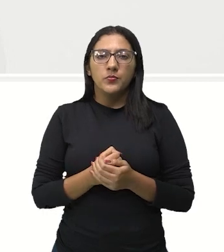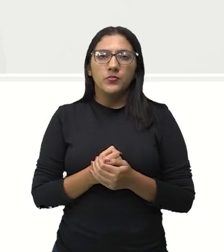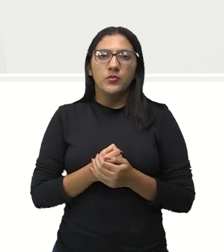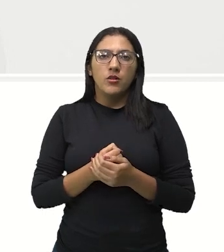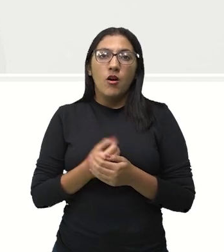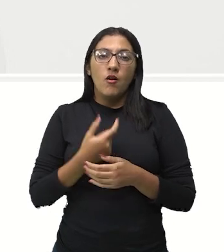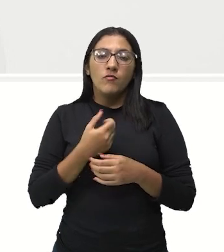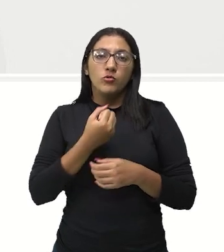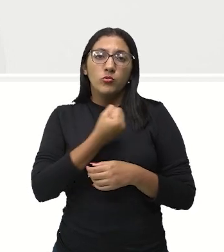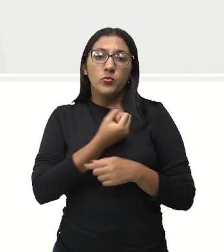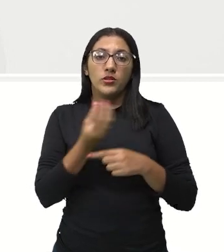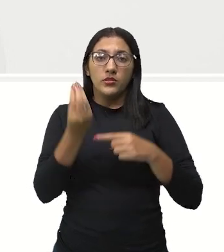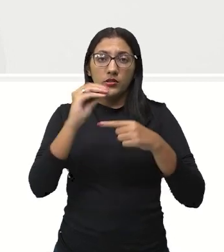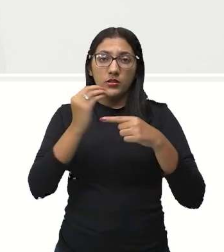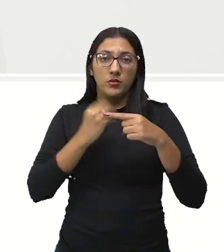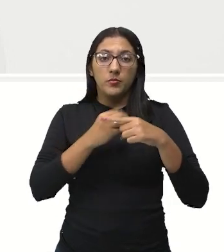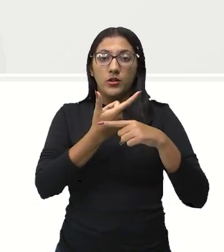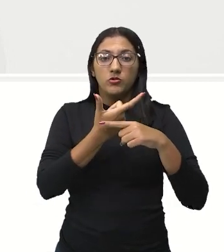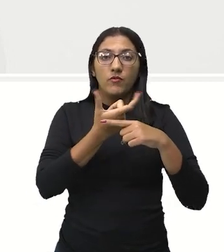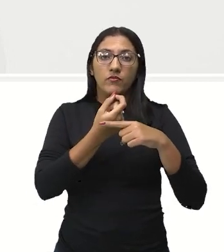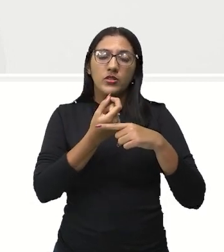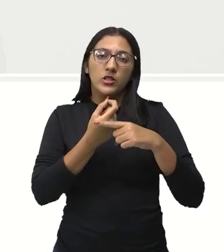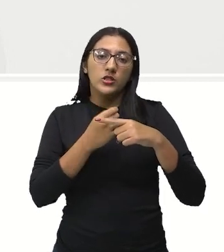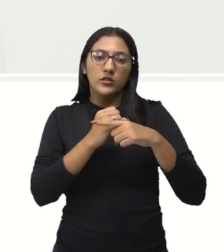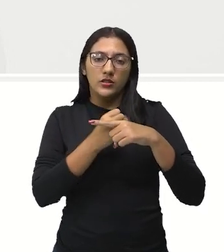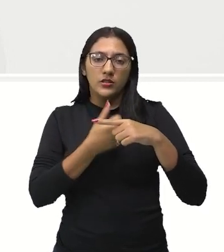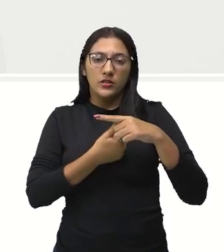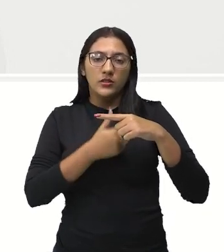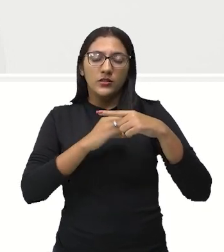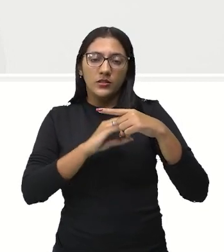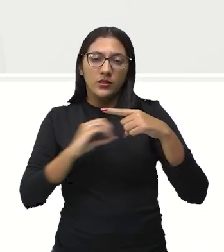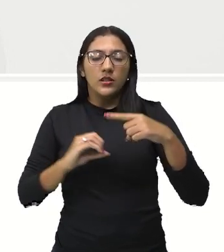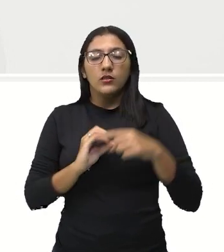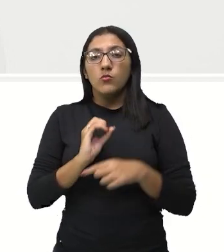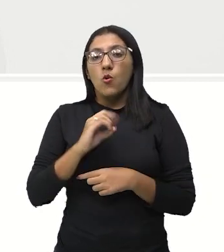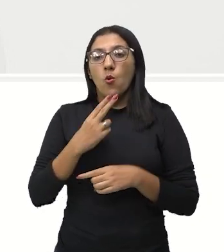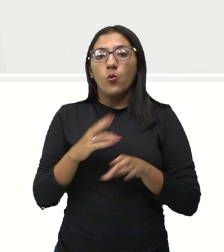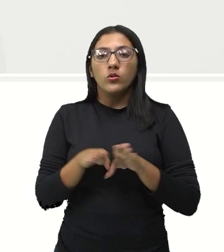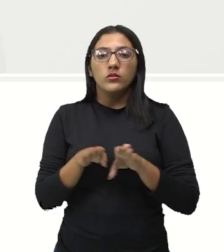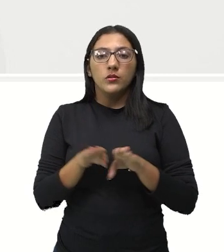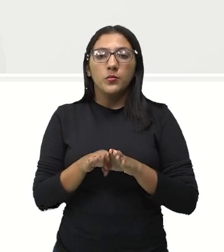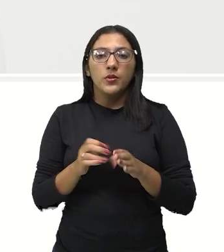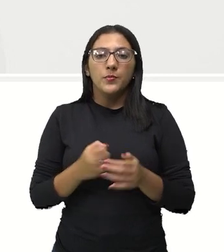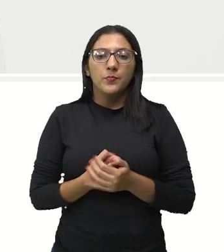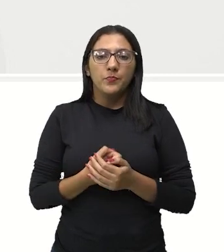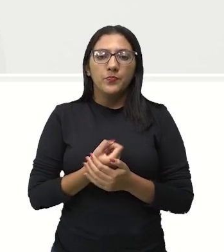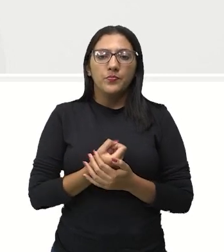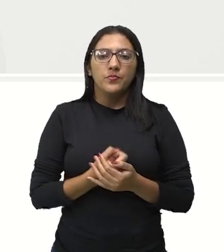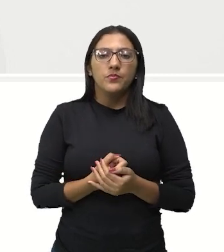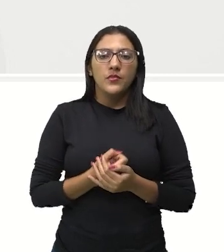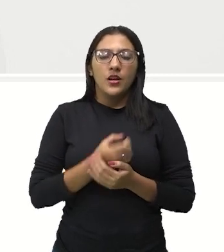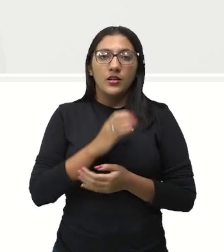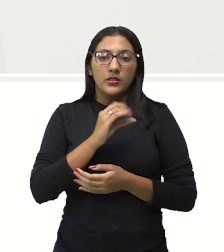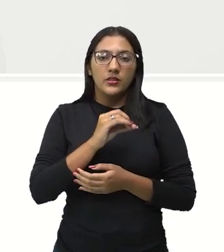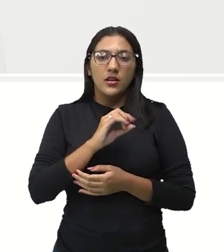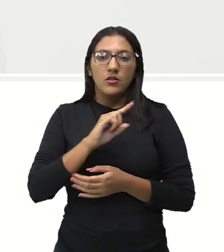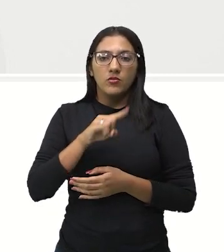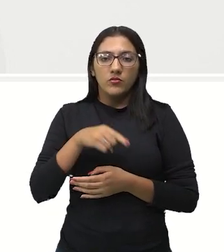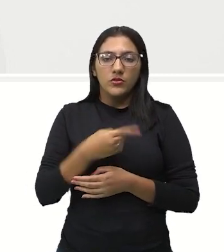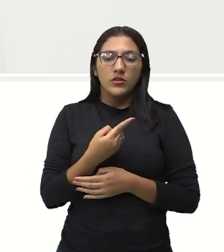100, né? Também poderia representar 20% sendo